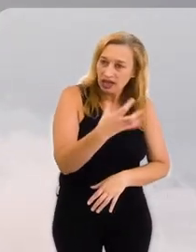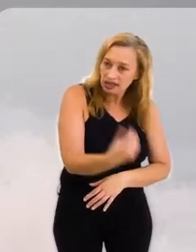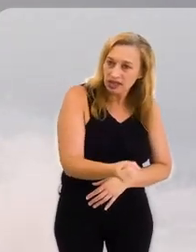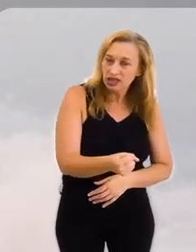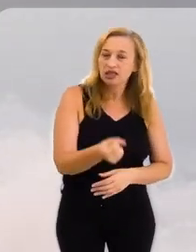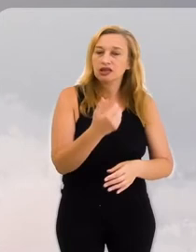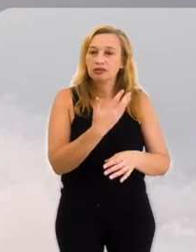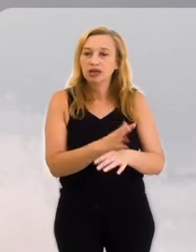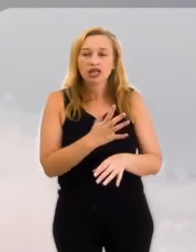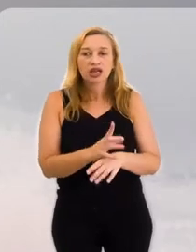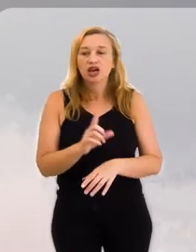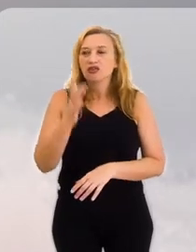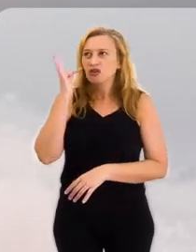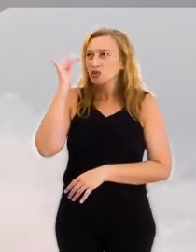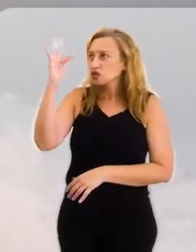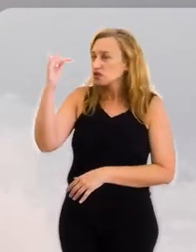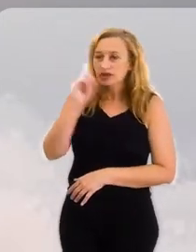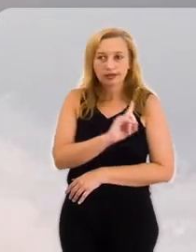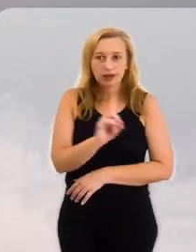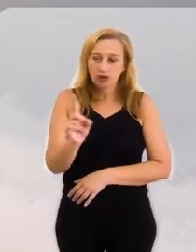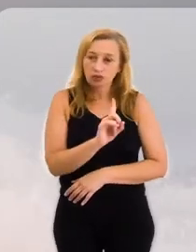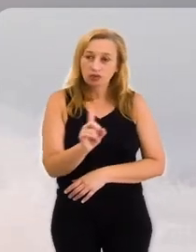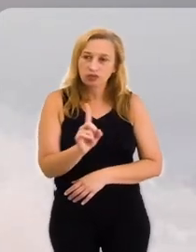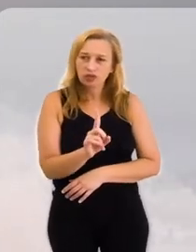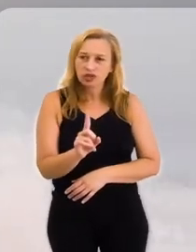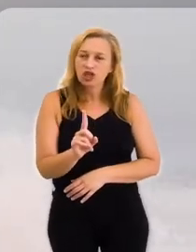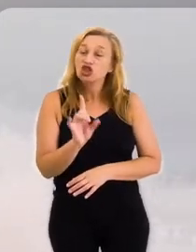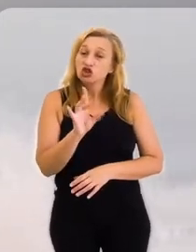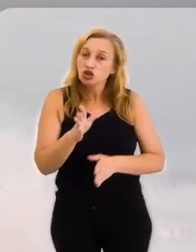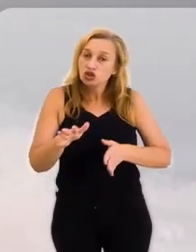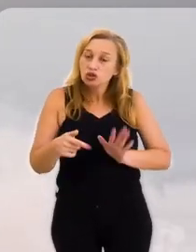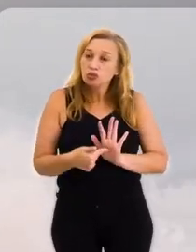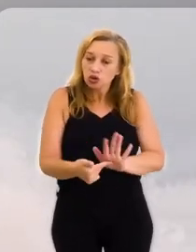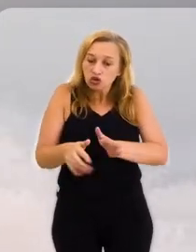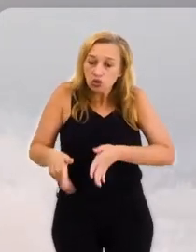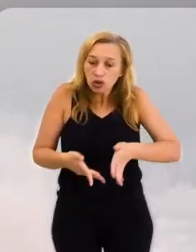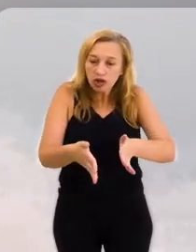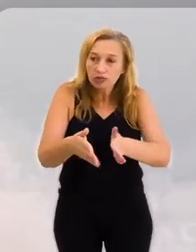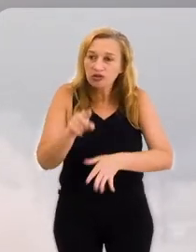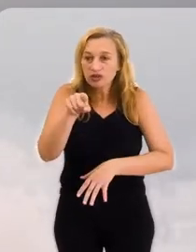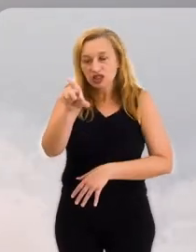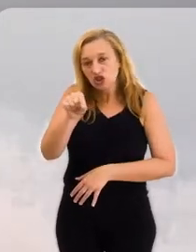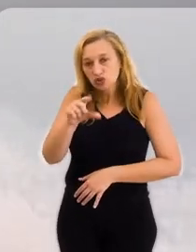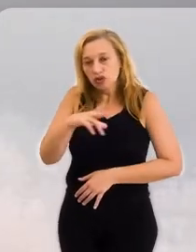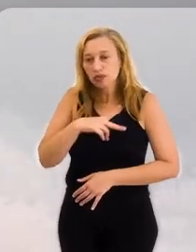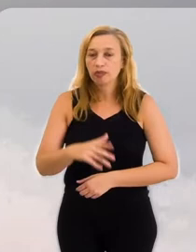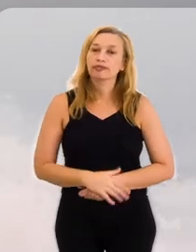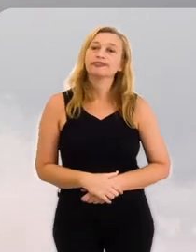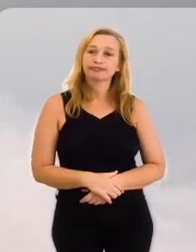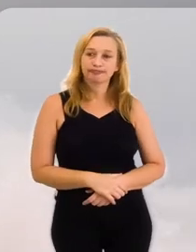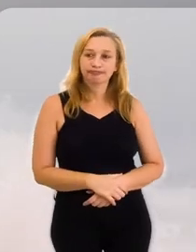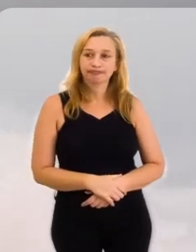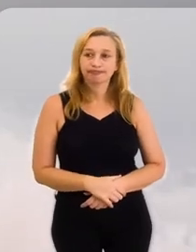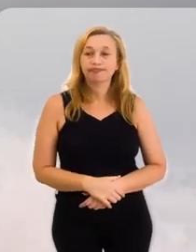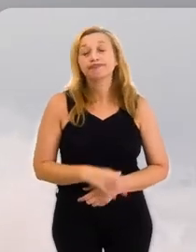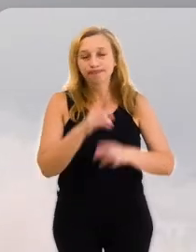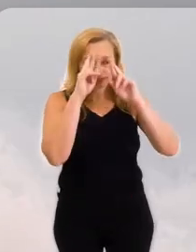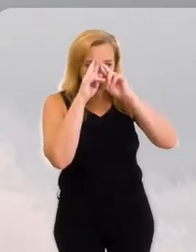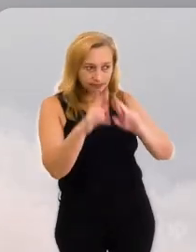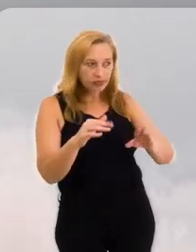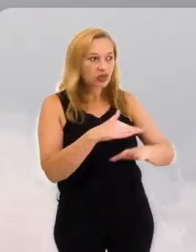que você aceite prática todos os tempos antigos ilumina possibilidade para que você faça suas próprias por isso